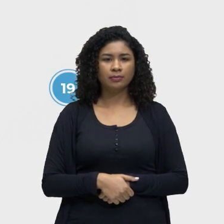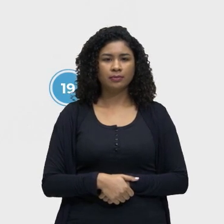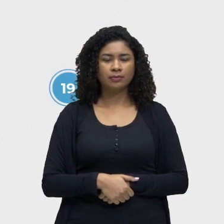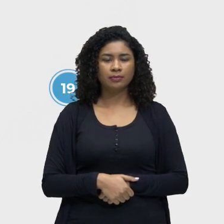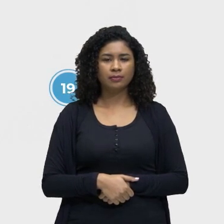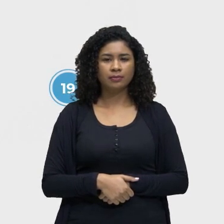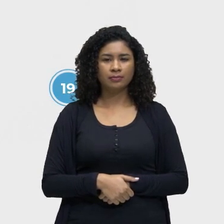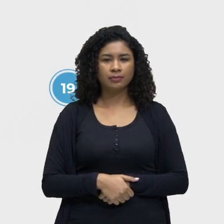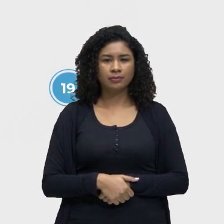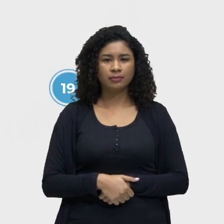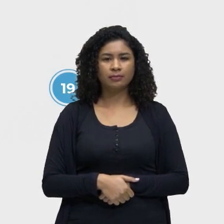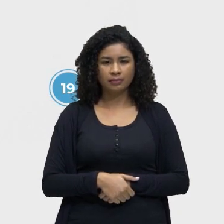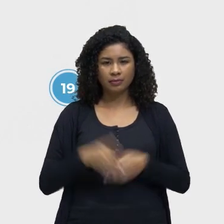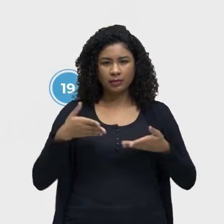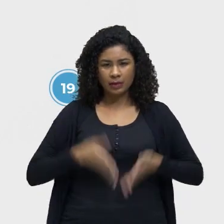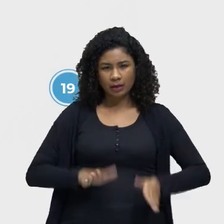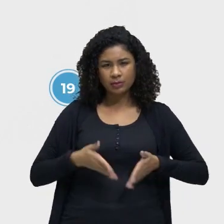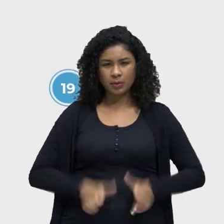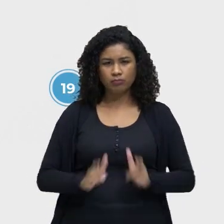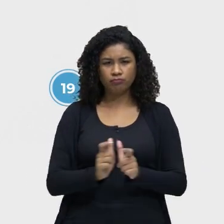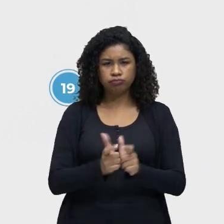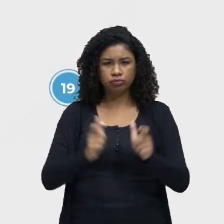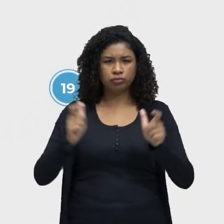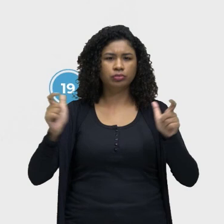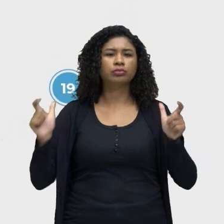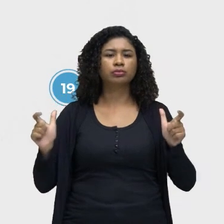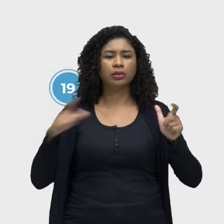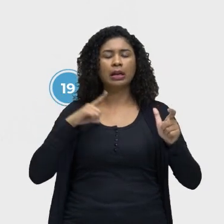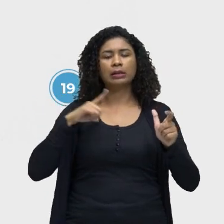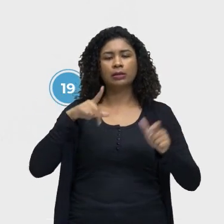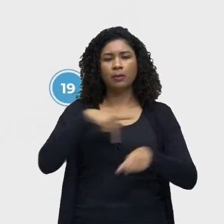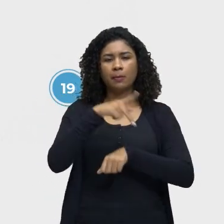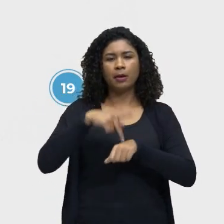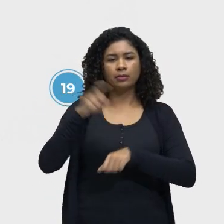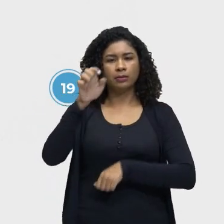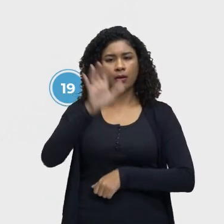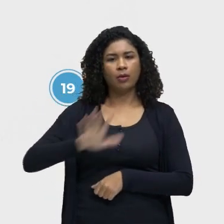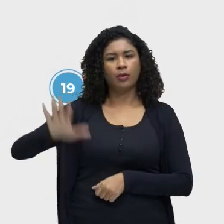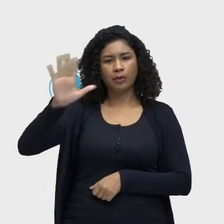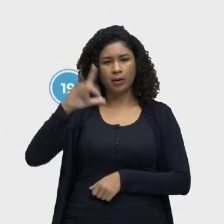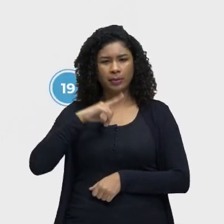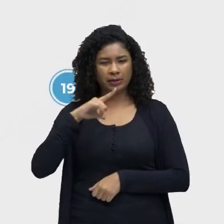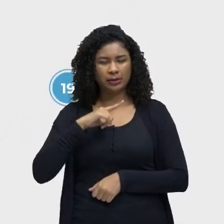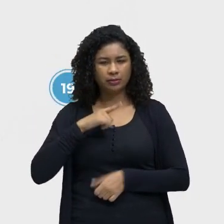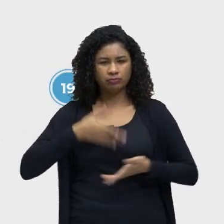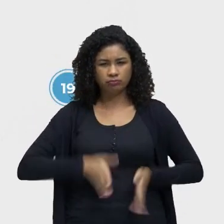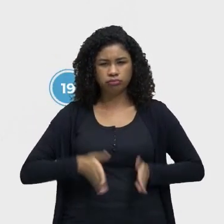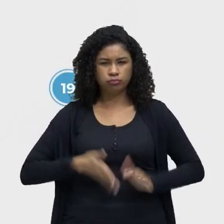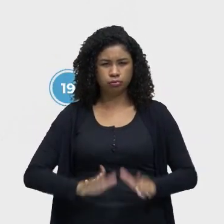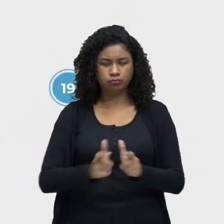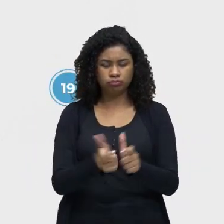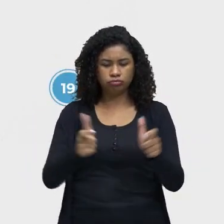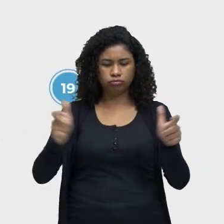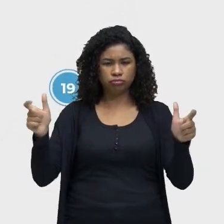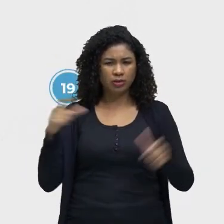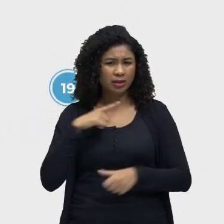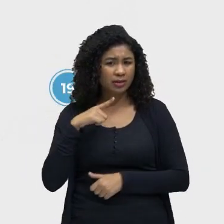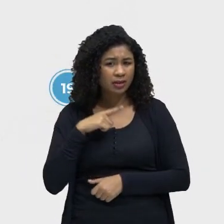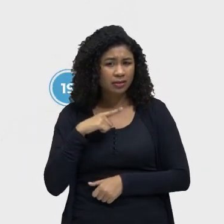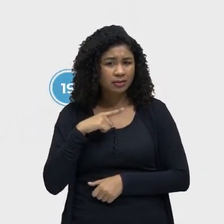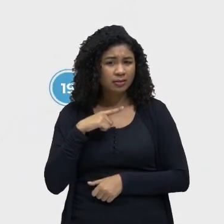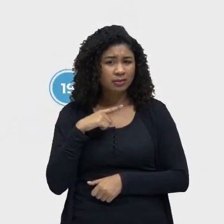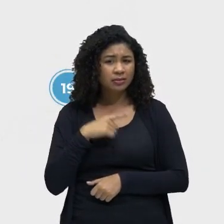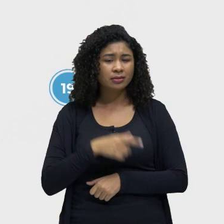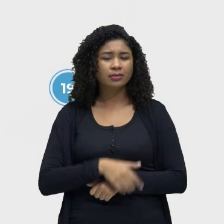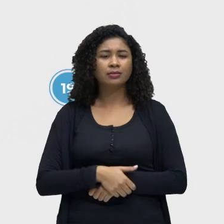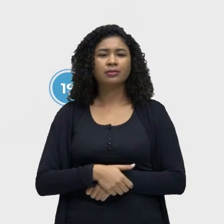taxas de natalidade verificadas no todo o país e na Europa. Ocorre isso, essas elevadas taxas de natalidade em toda a Europa e